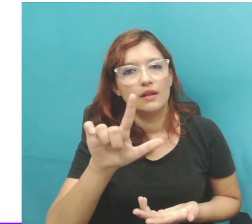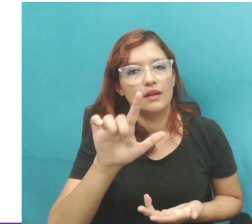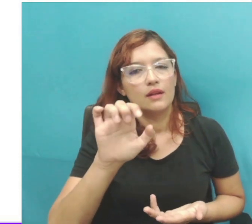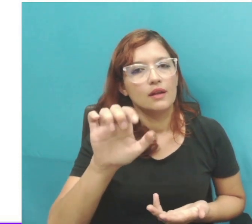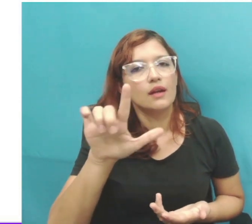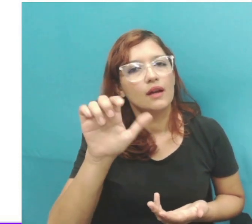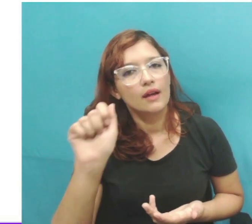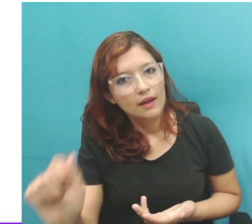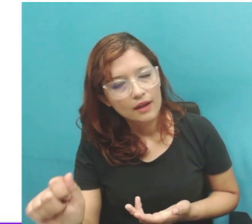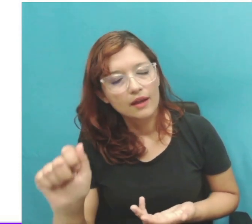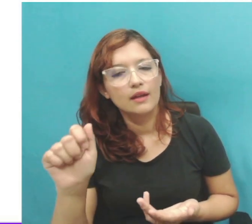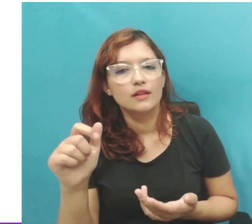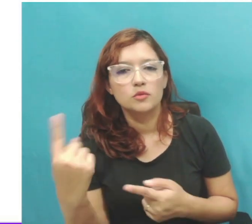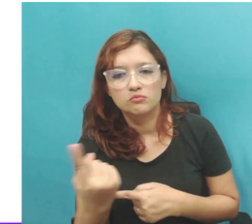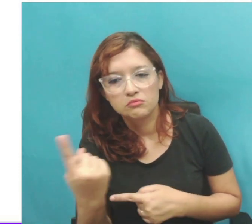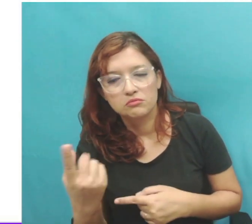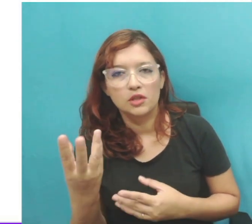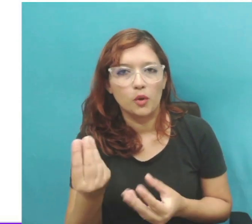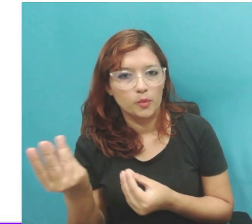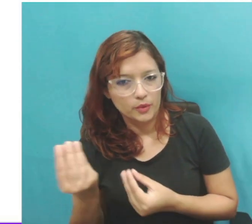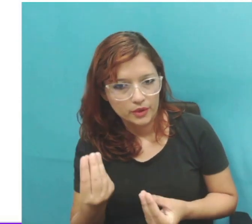Se usar ela,